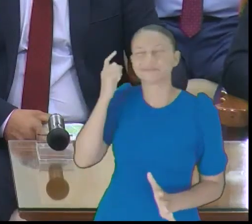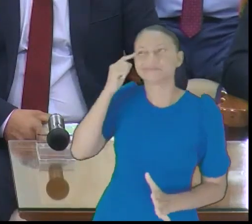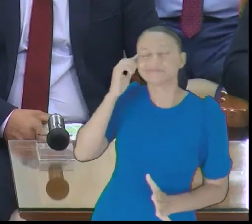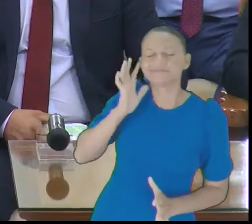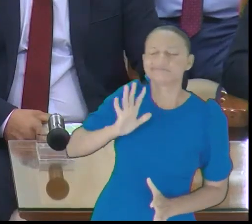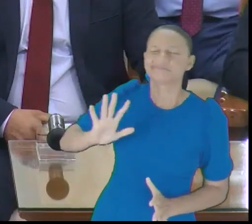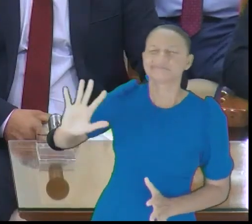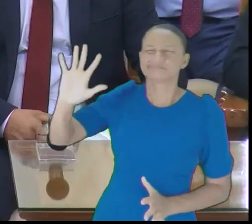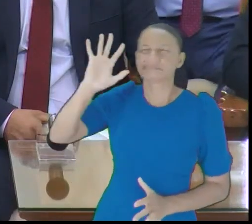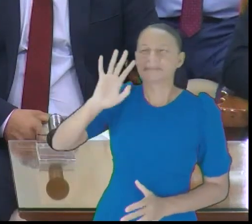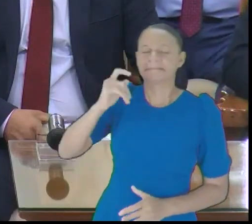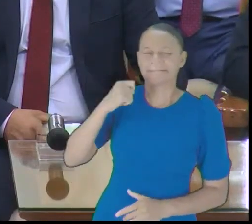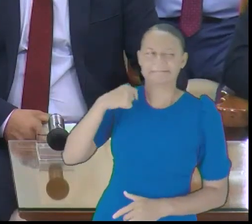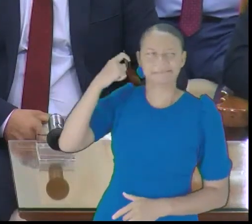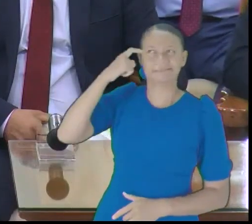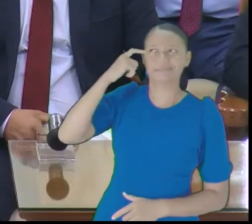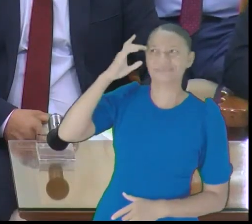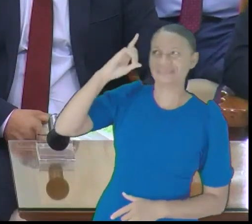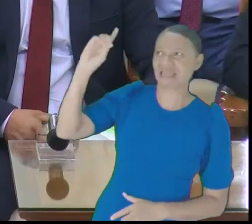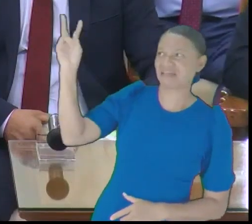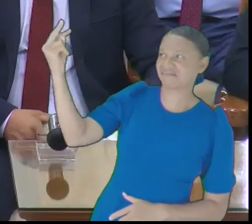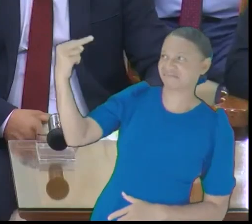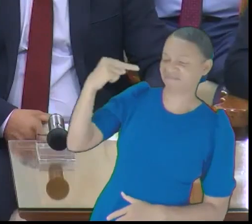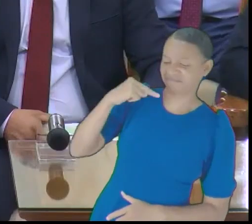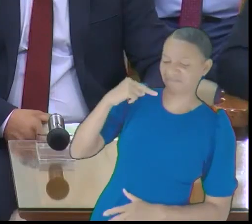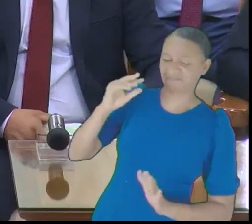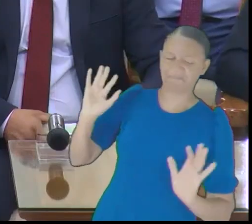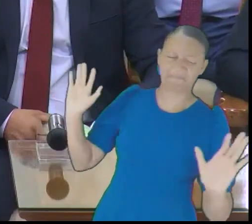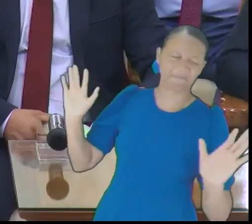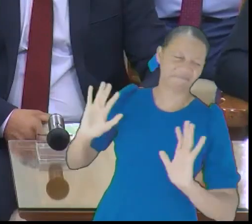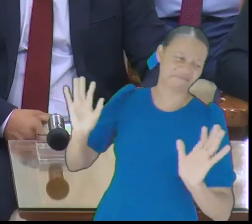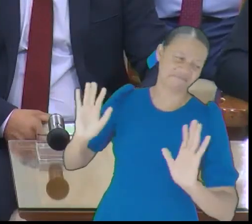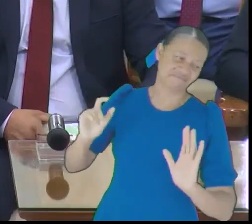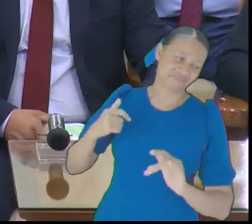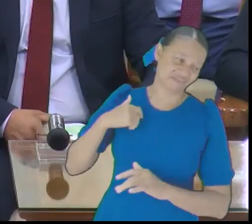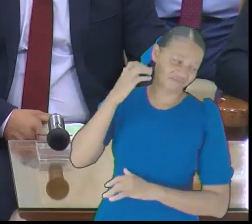não está assistindo a sua vida lá de cima.